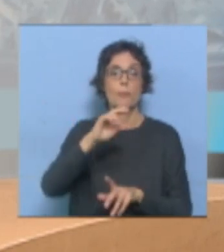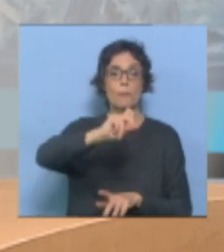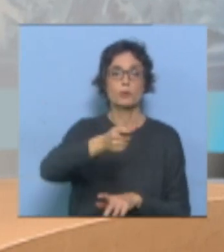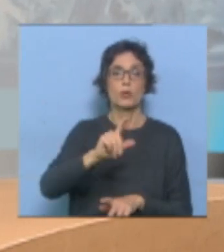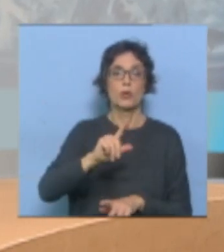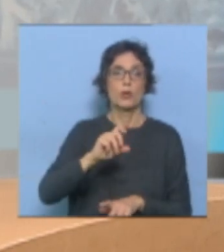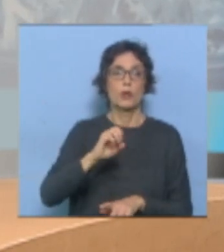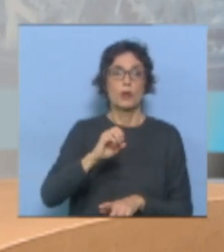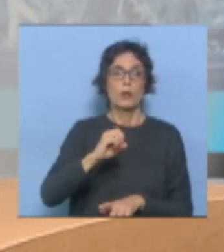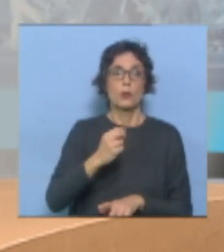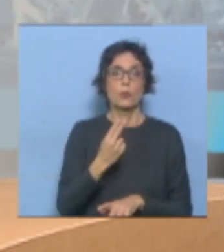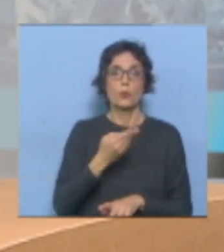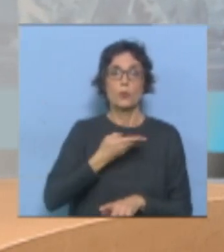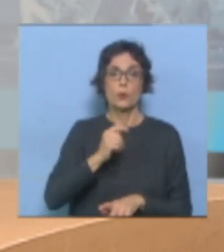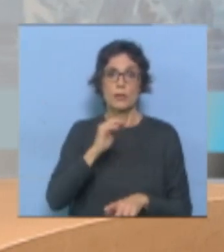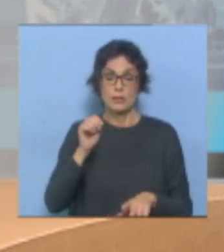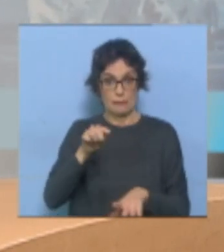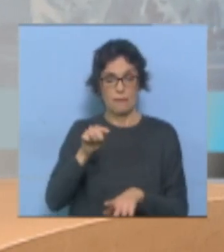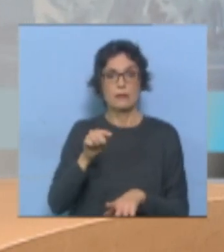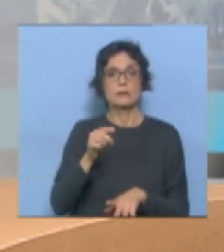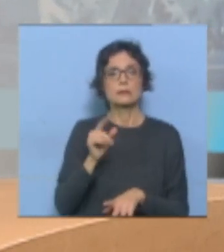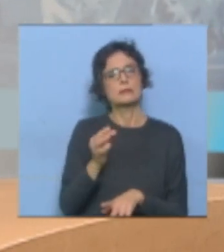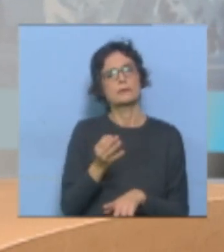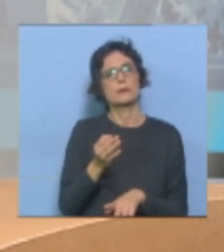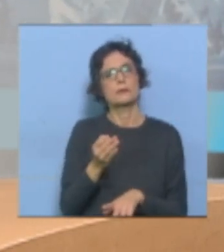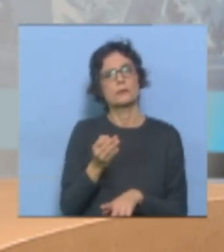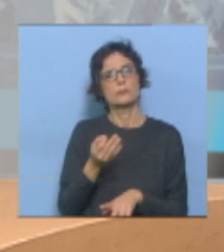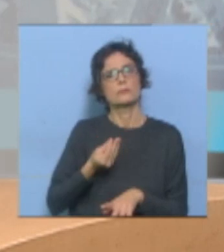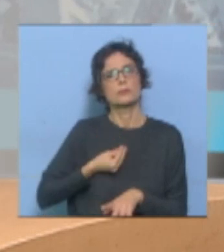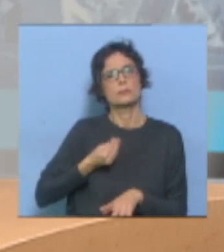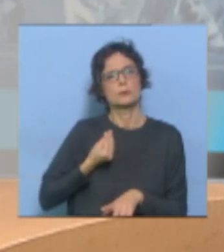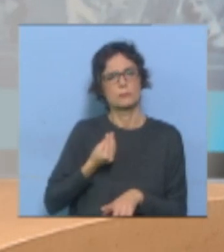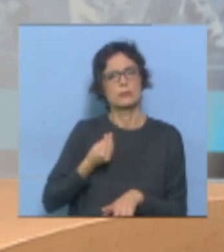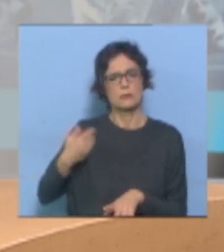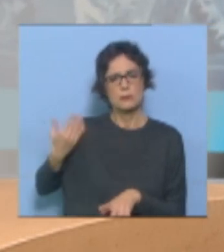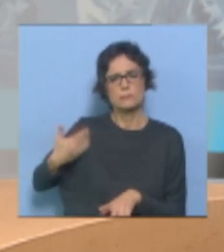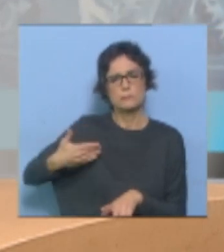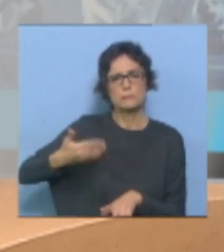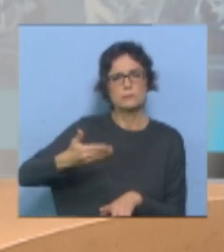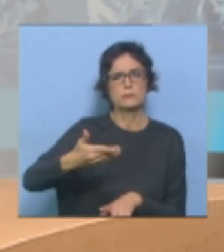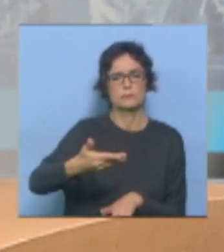Francisco, e essa preocupação tem vindo a ser